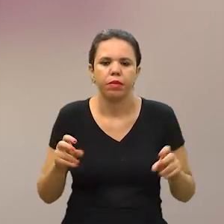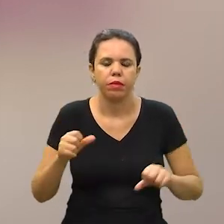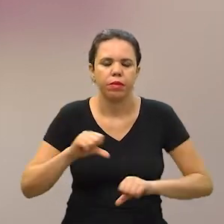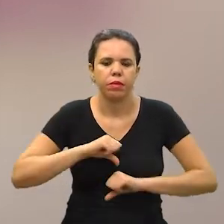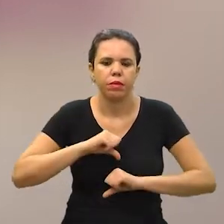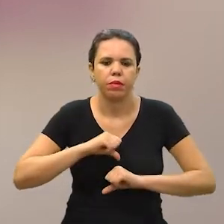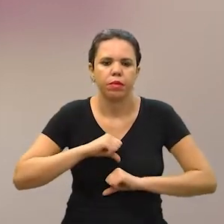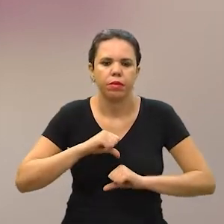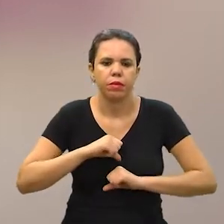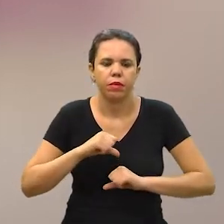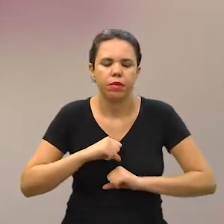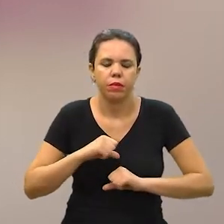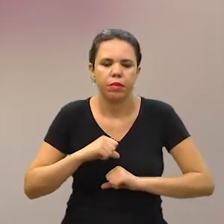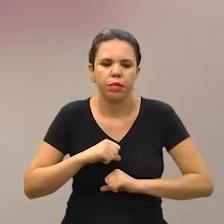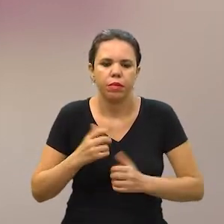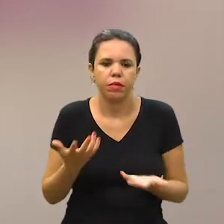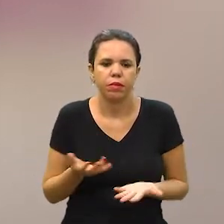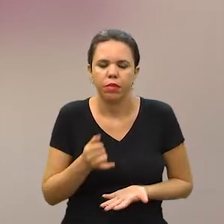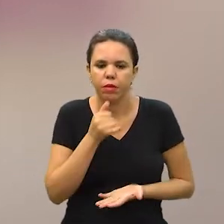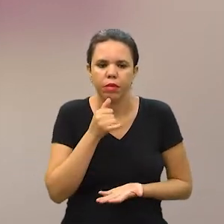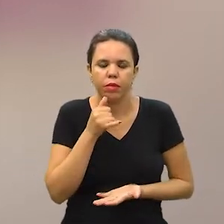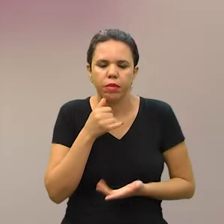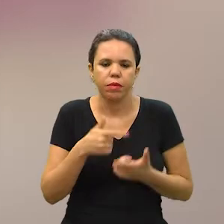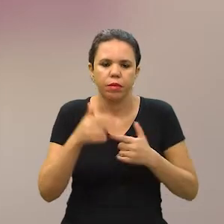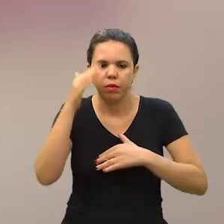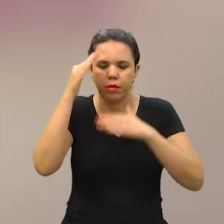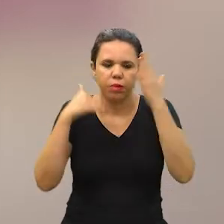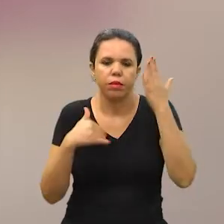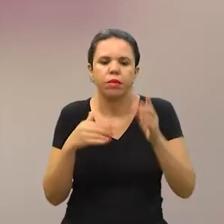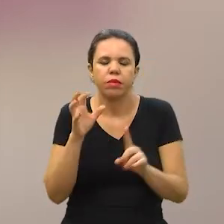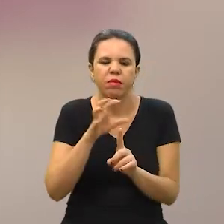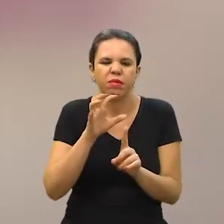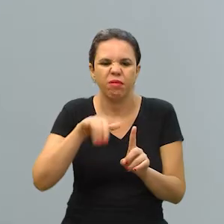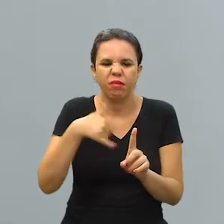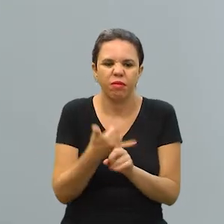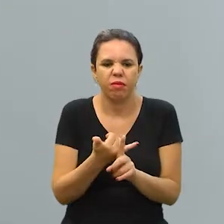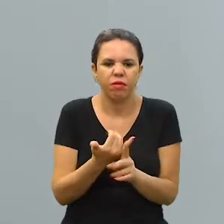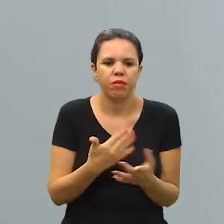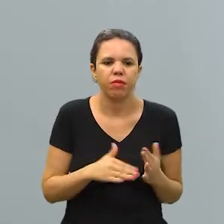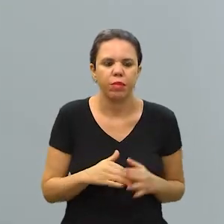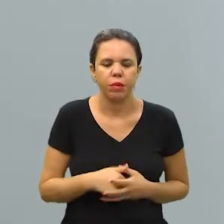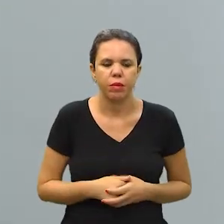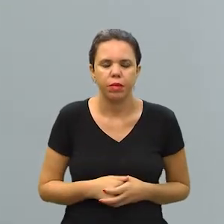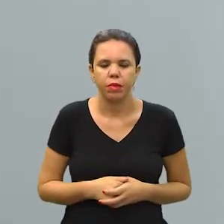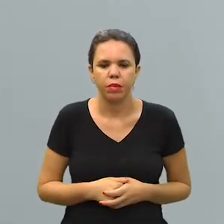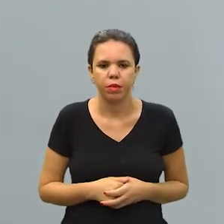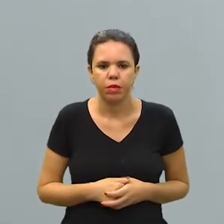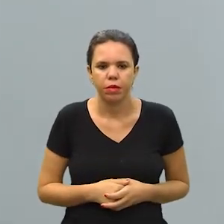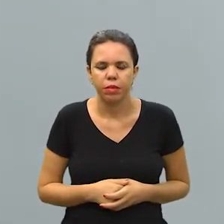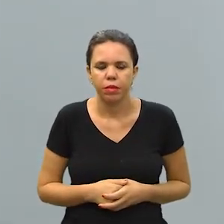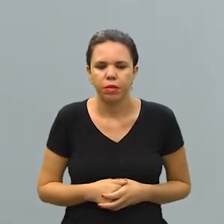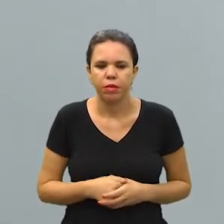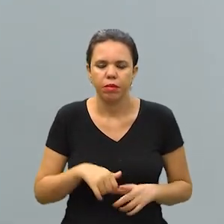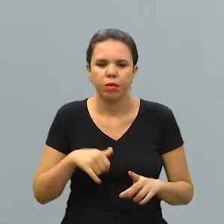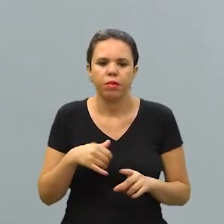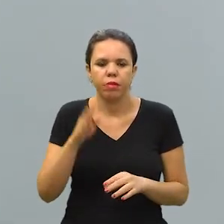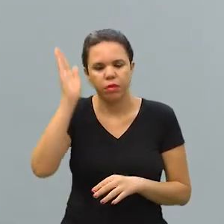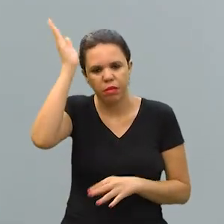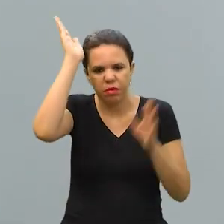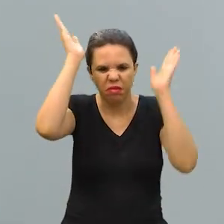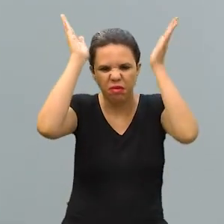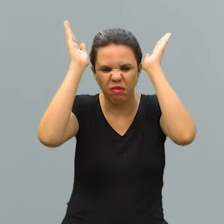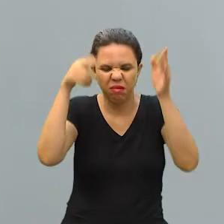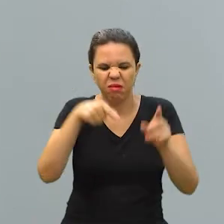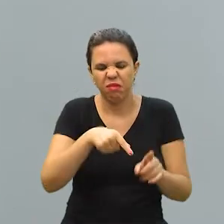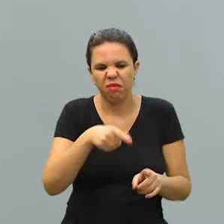baixa autoestima, né? Que acaba funcionando como um fator estressor, crianças que sofrem bullying na escola, crianças que começam a ser taxadas por burras,